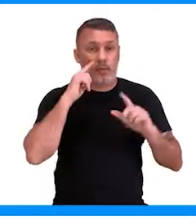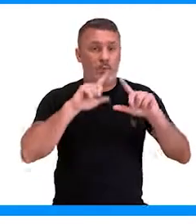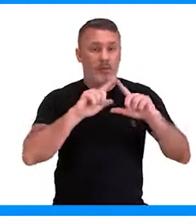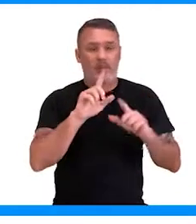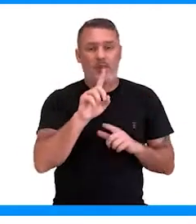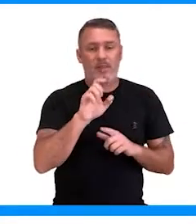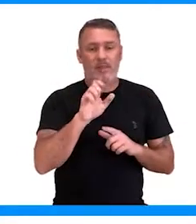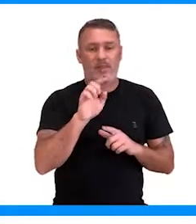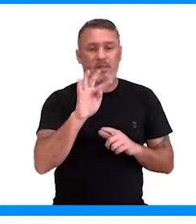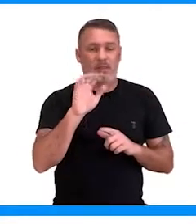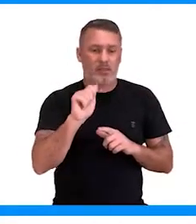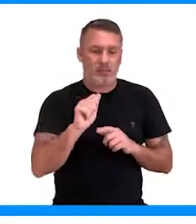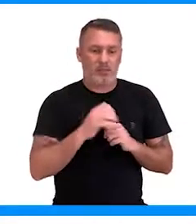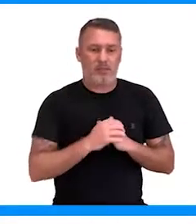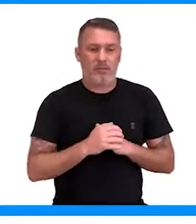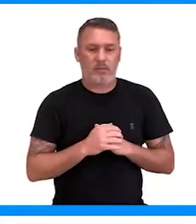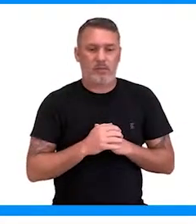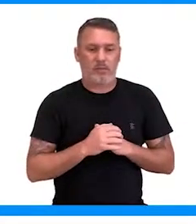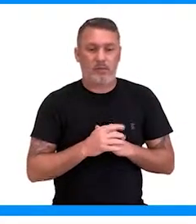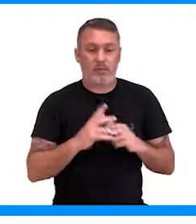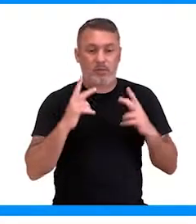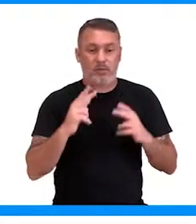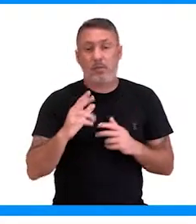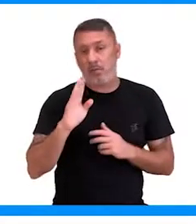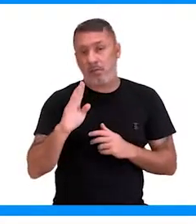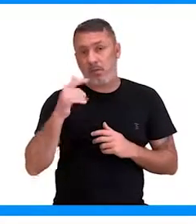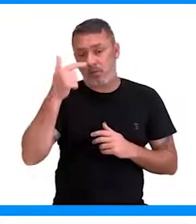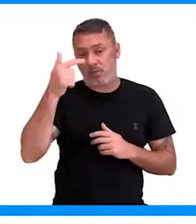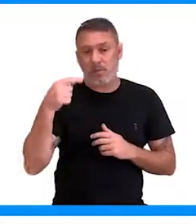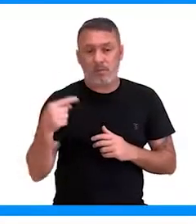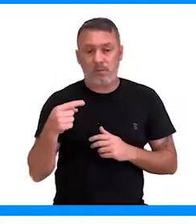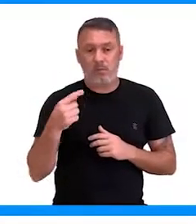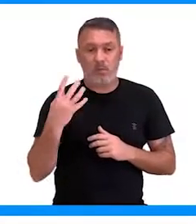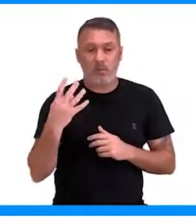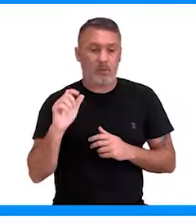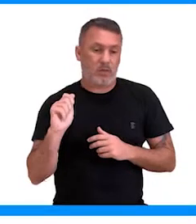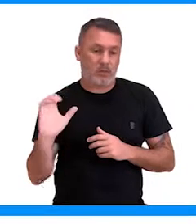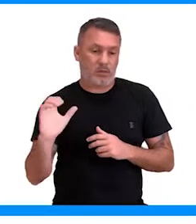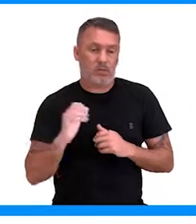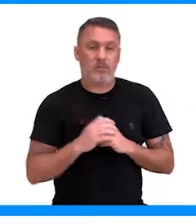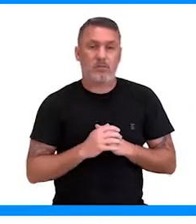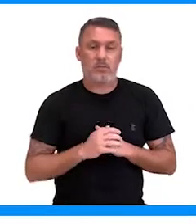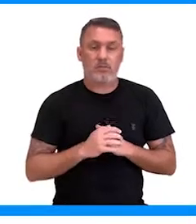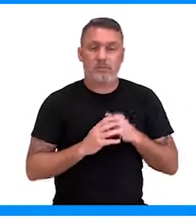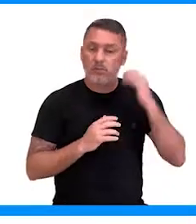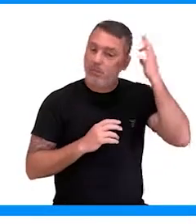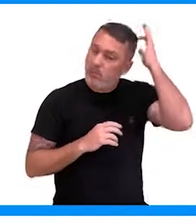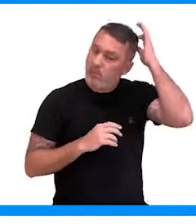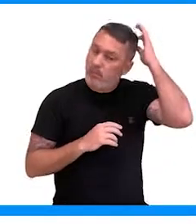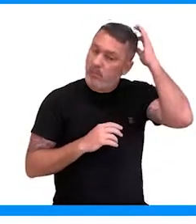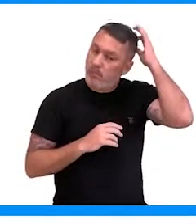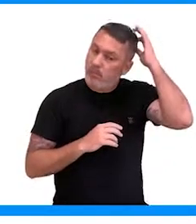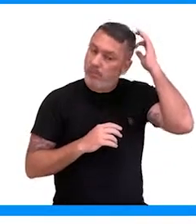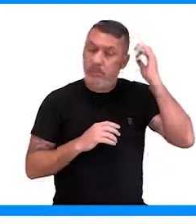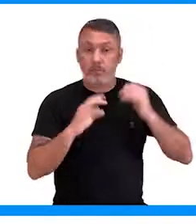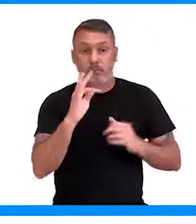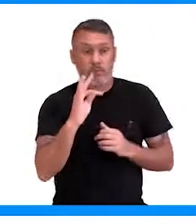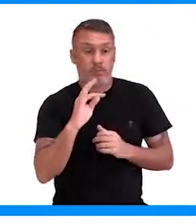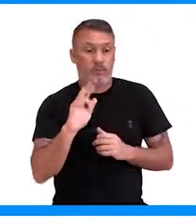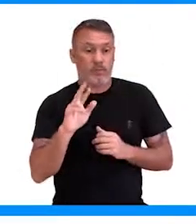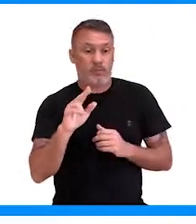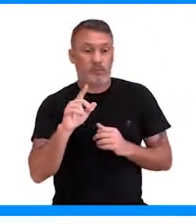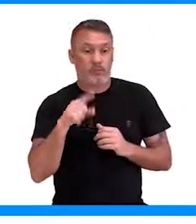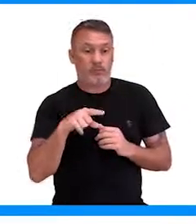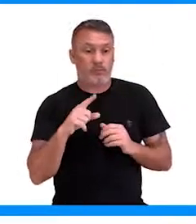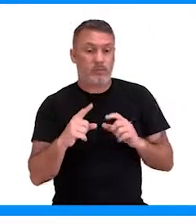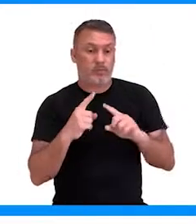Delta é igual a b ao quadrado menos 4ac. E o x, que na verdade